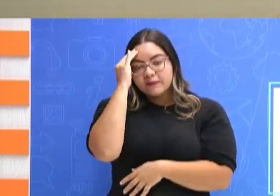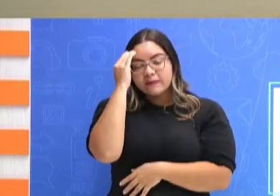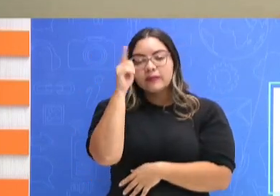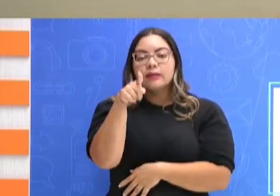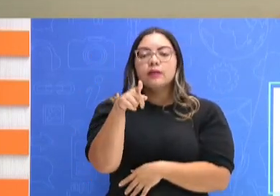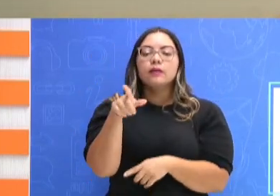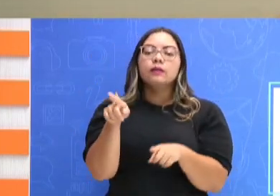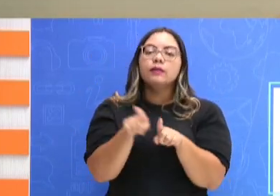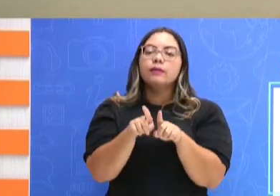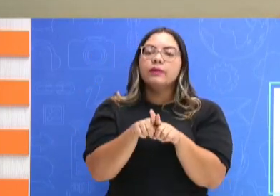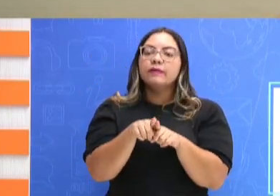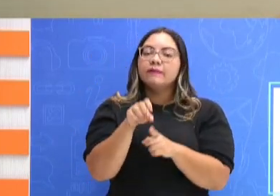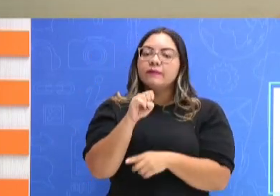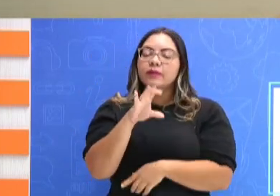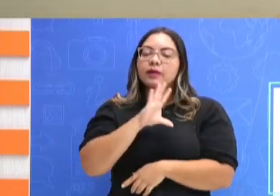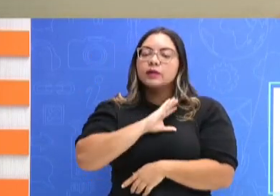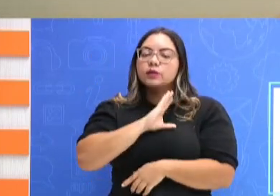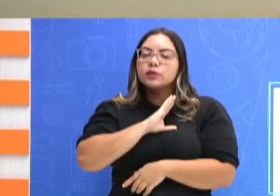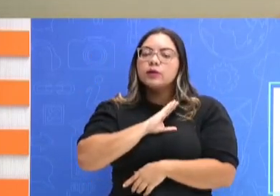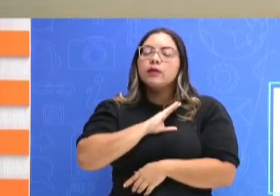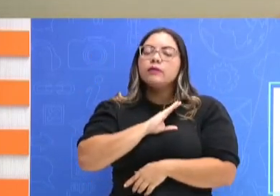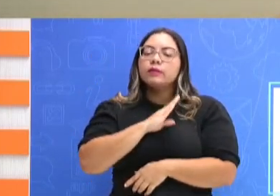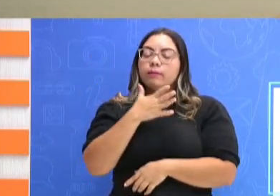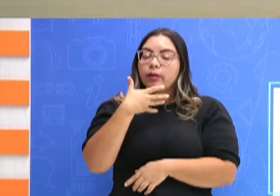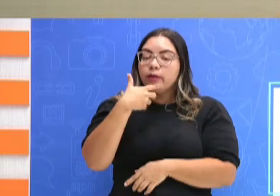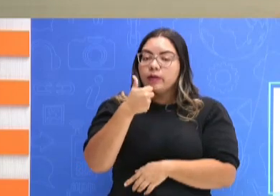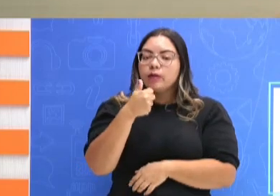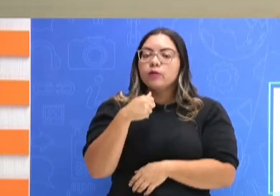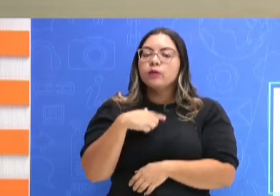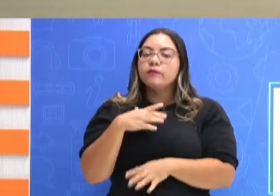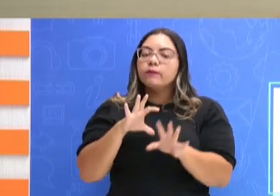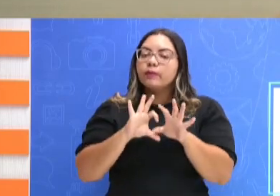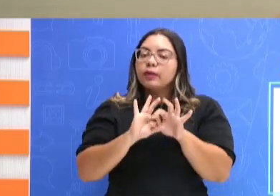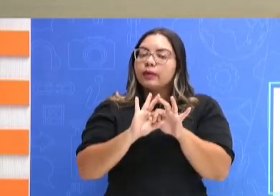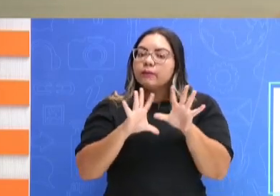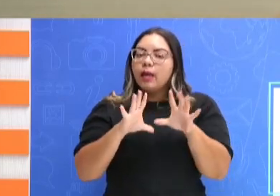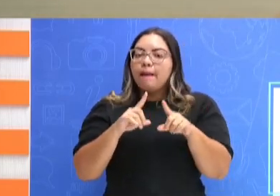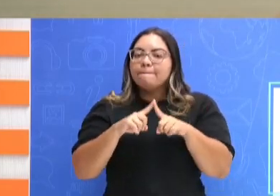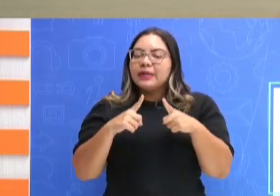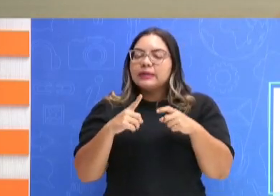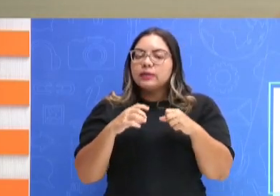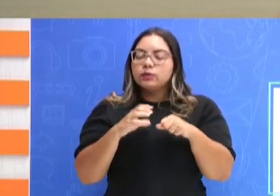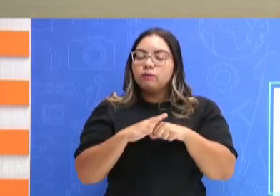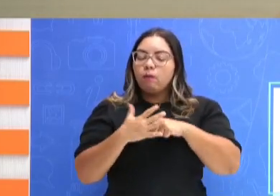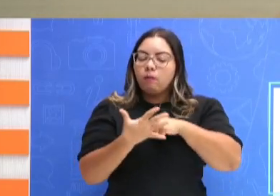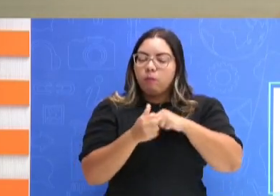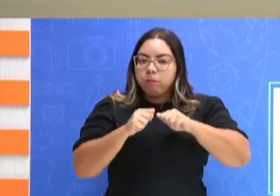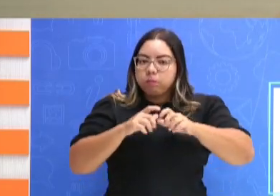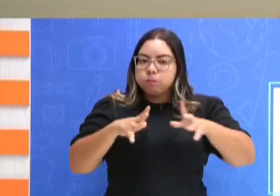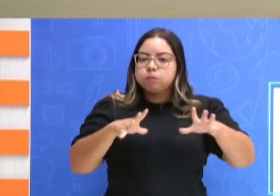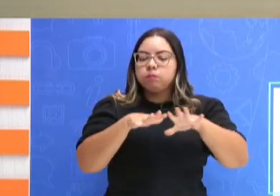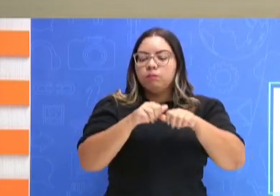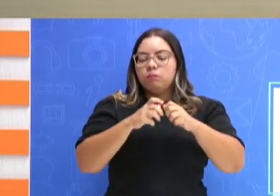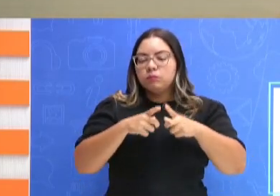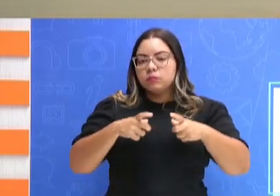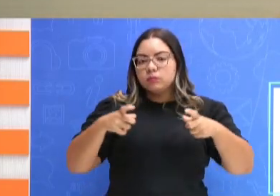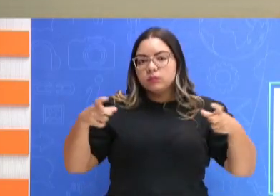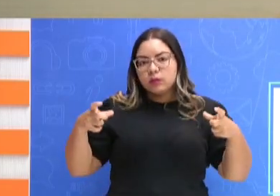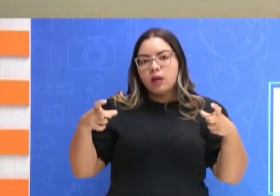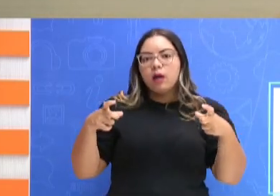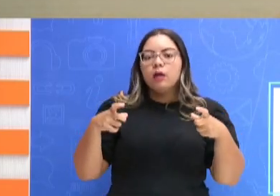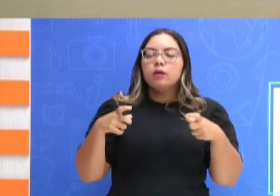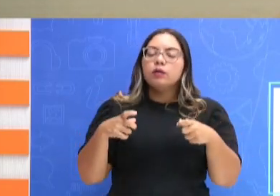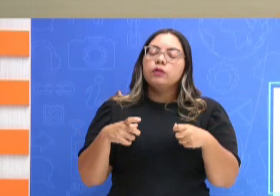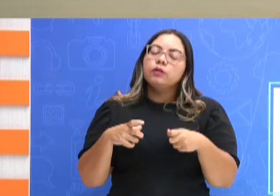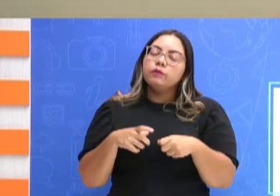se continuar da forma que está Caxias, a gente vai liberando muito mais. Se aumentar, a gente volta a restringir novamente. Entenda que eu falei sempre